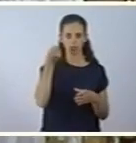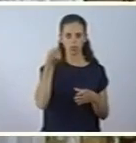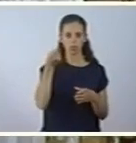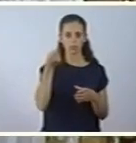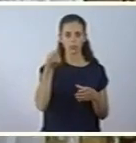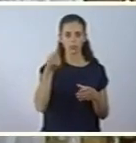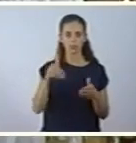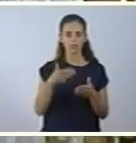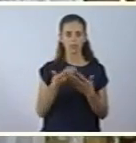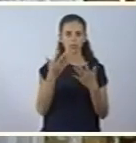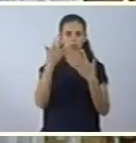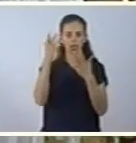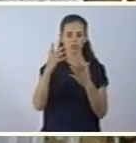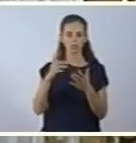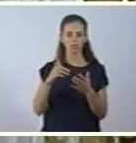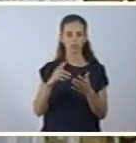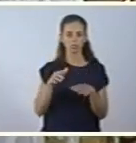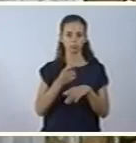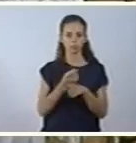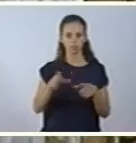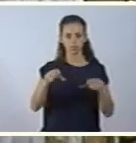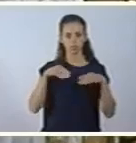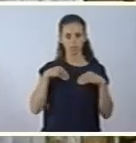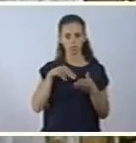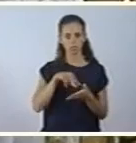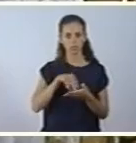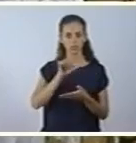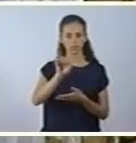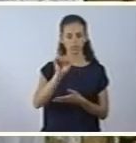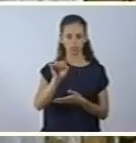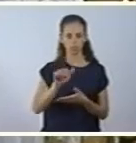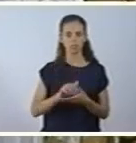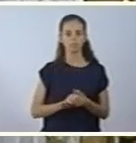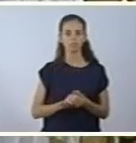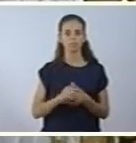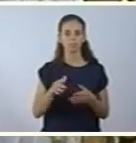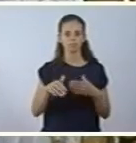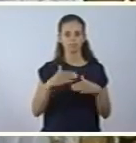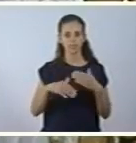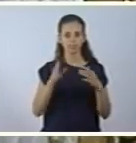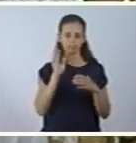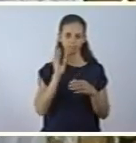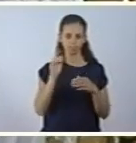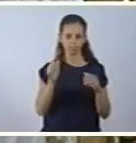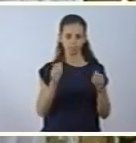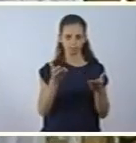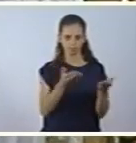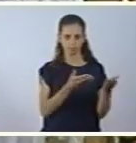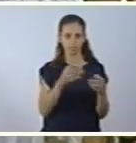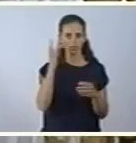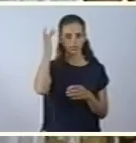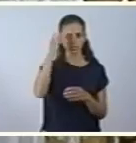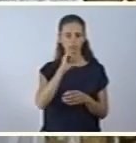salvação e vos damos graças, porque nos admitistes à vossa presença para vos servir nestes santos